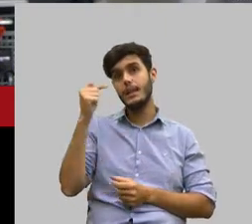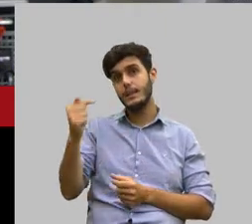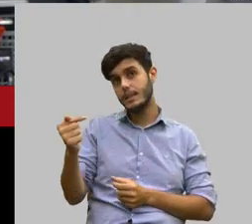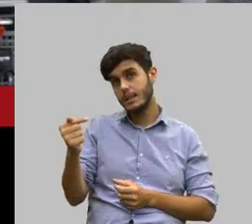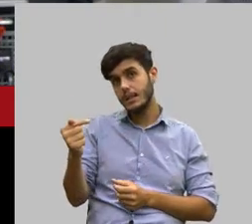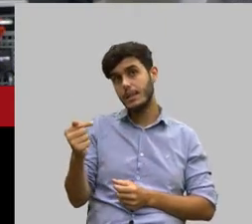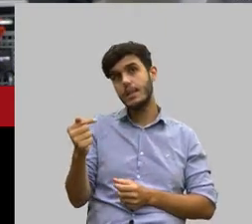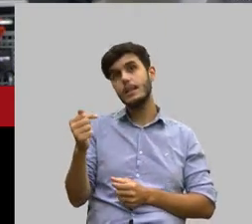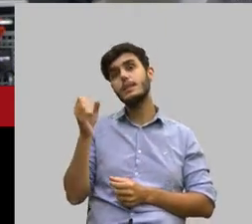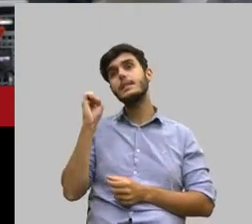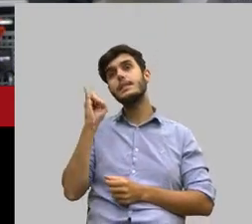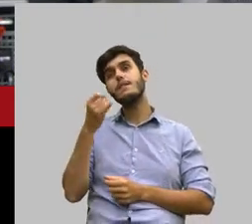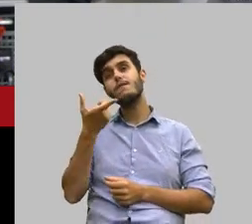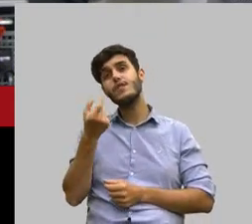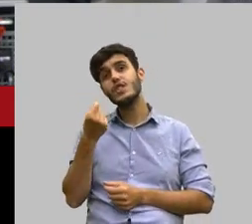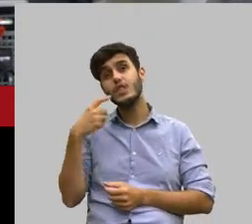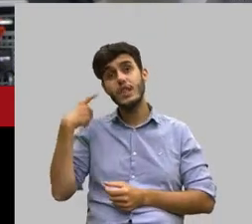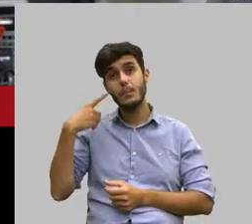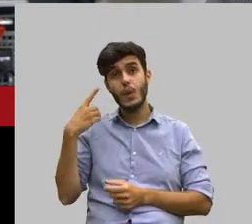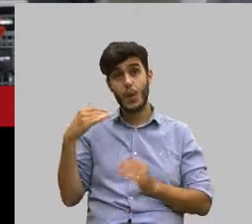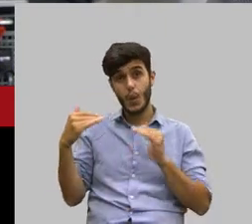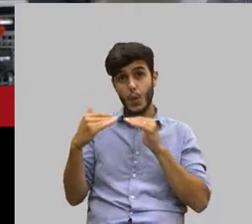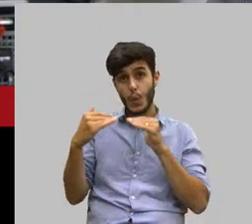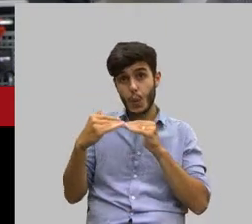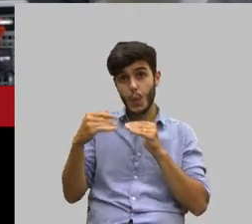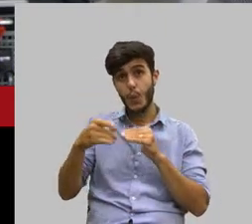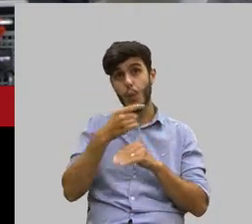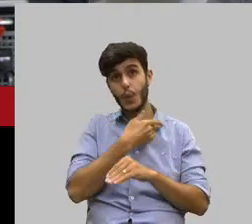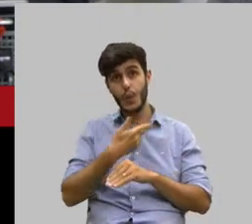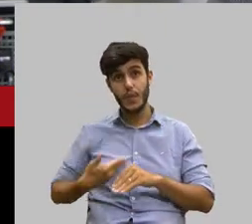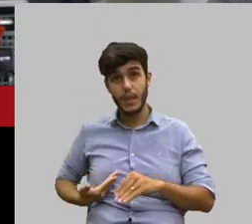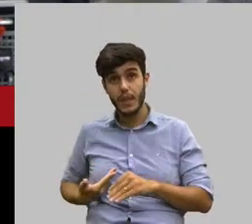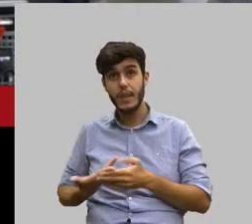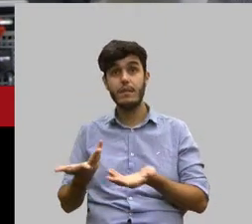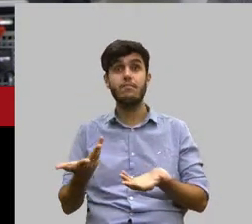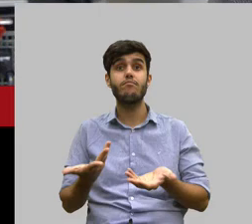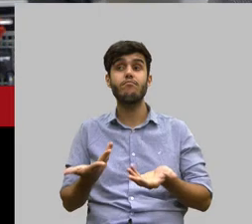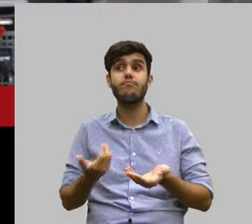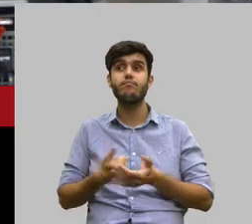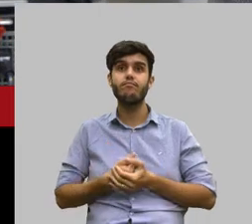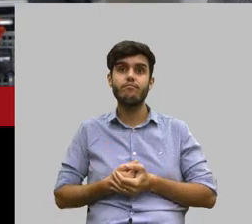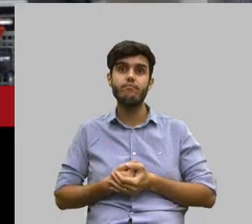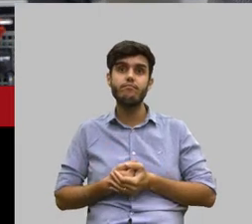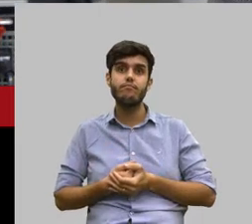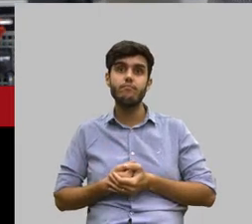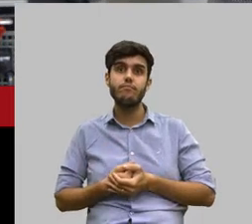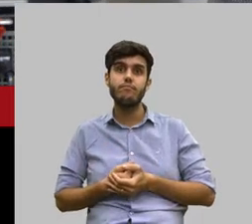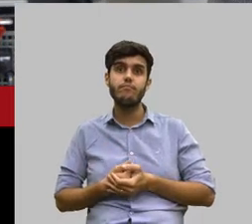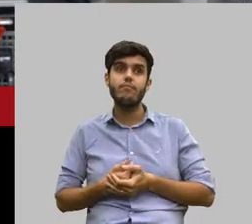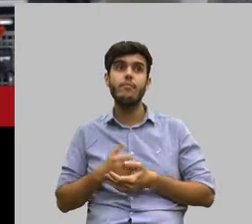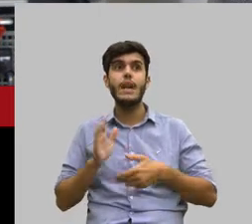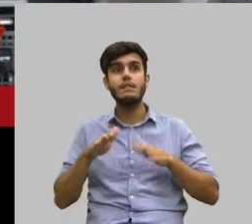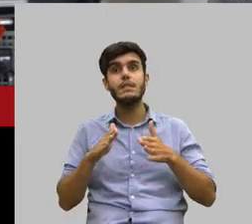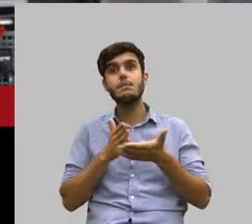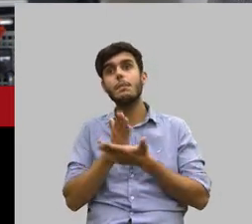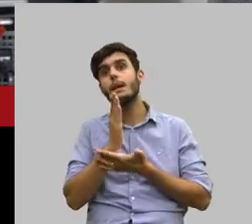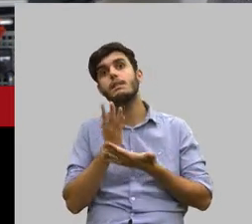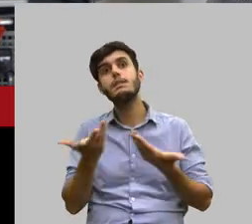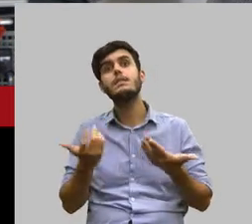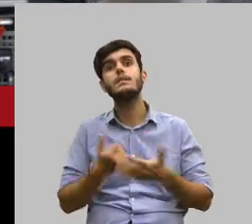20 deputados concordarem com o governo pode ser que passe